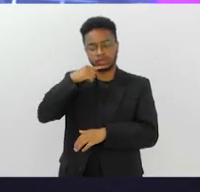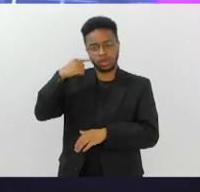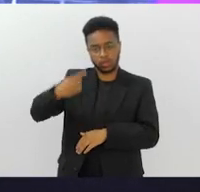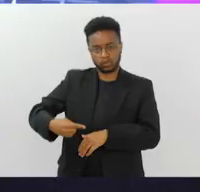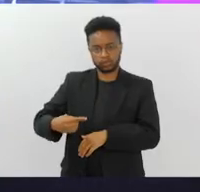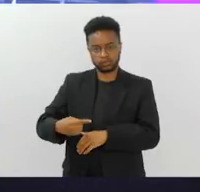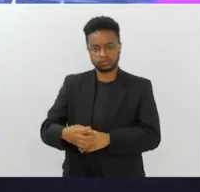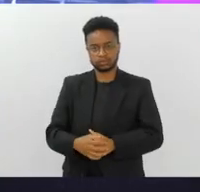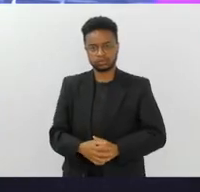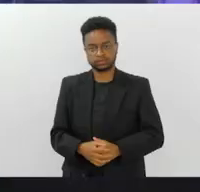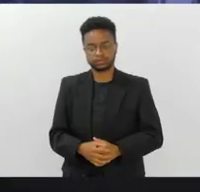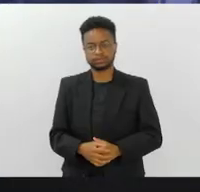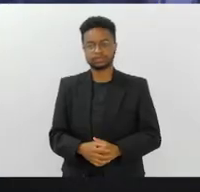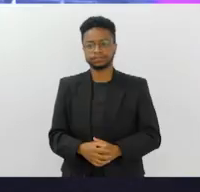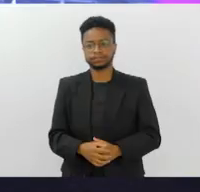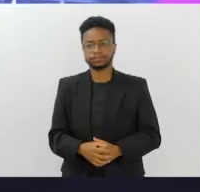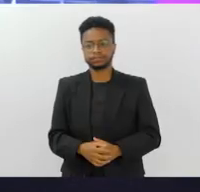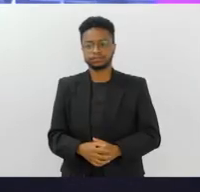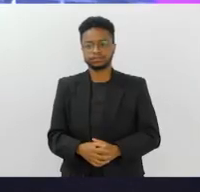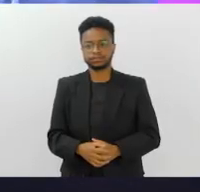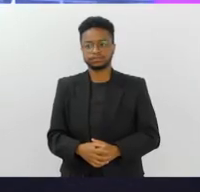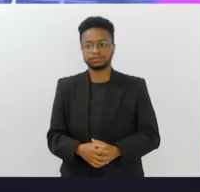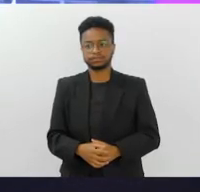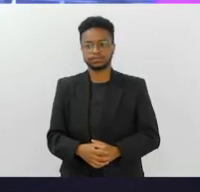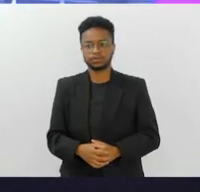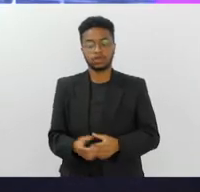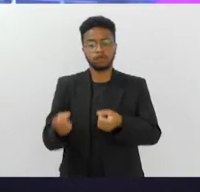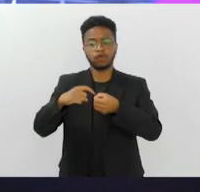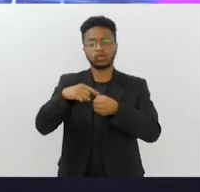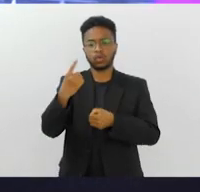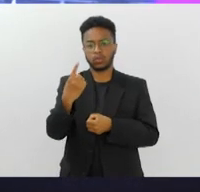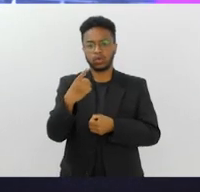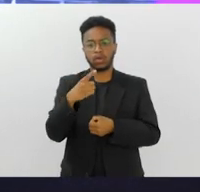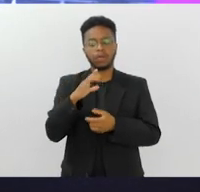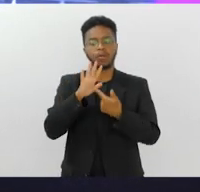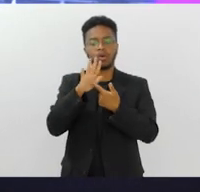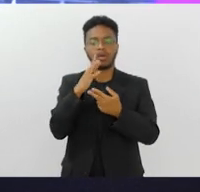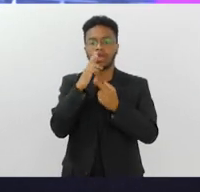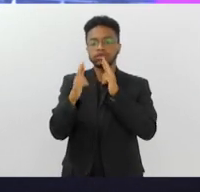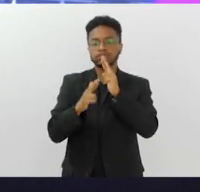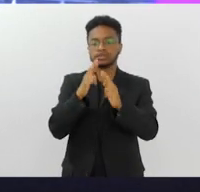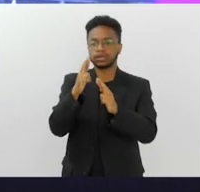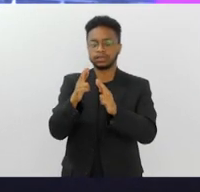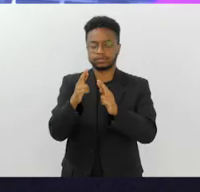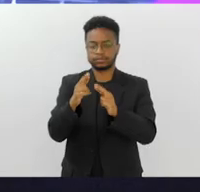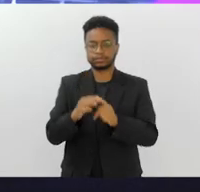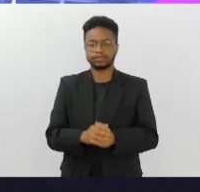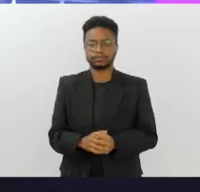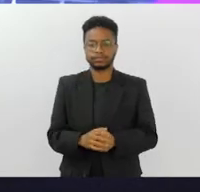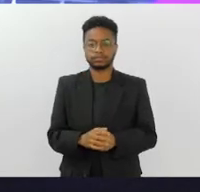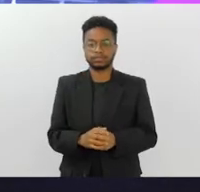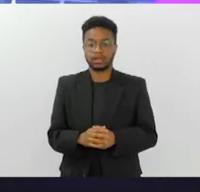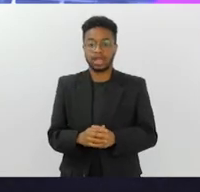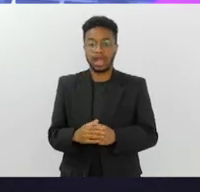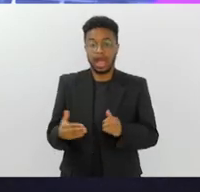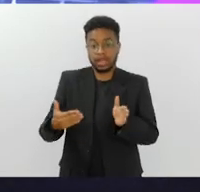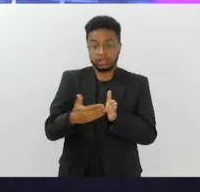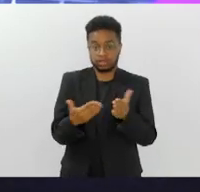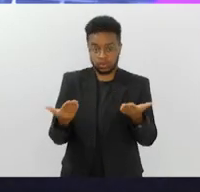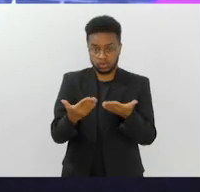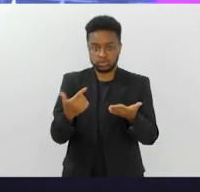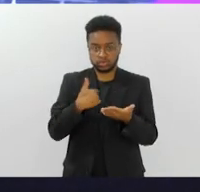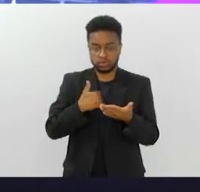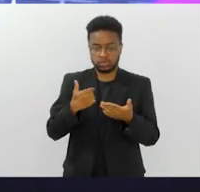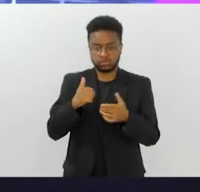passar mas aqui volta só um resultados operacionais eh nós tivemos até a data de hoje eu atualizei